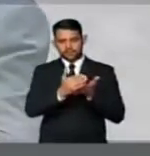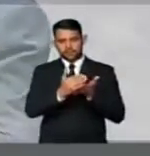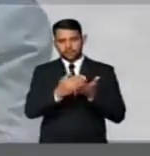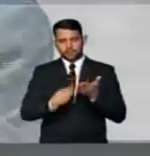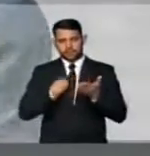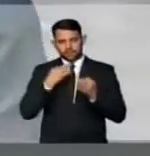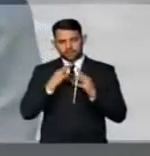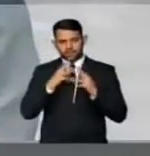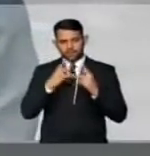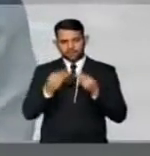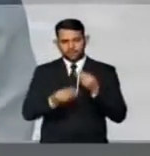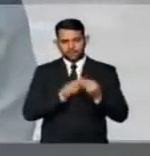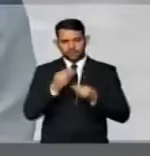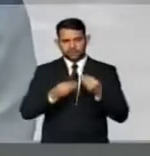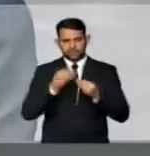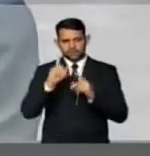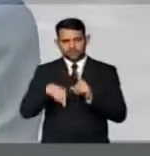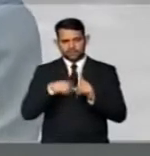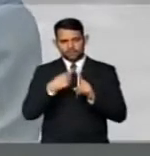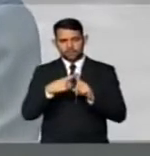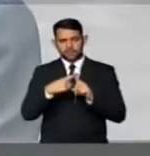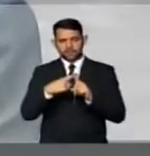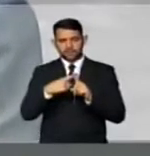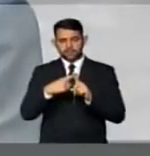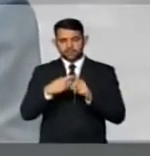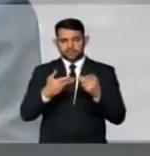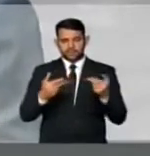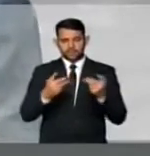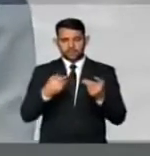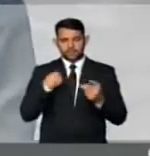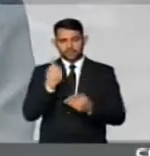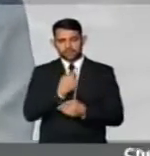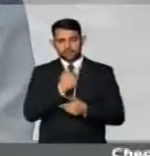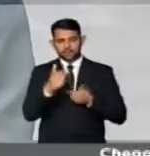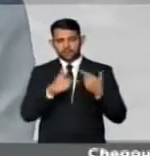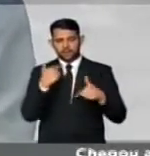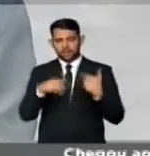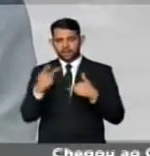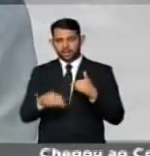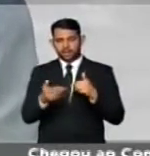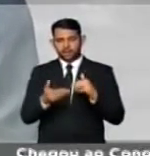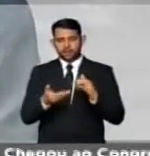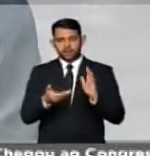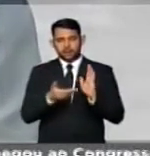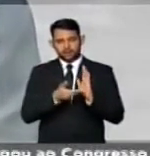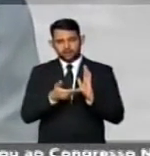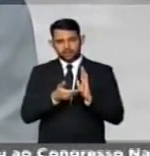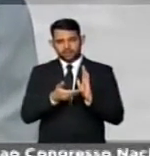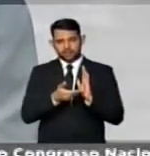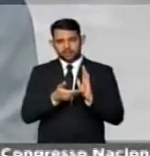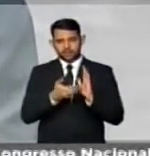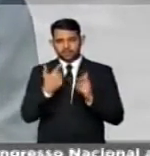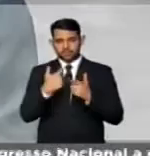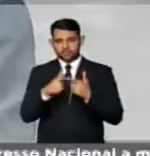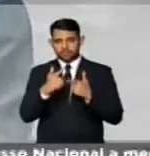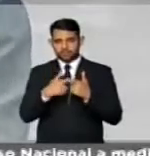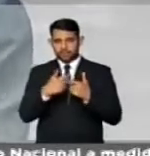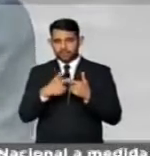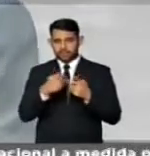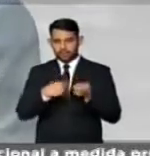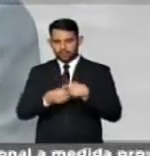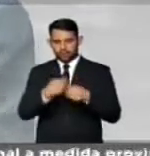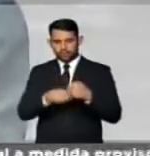tem toda a característica de mais do mesmo das nossas atividades aqui no Parlamento. A crise prossegue,